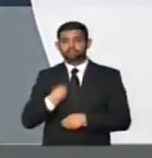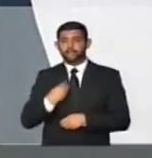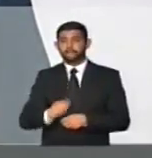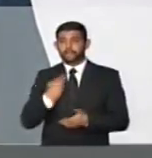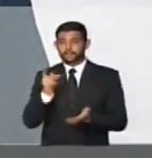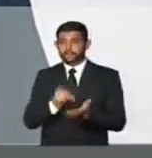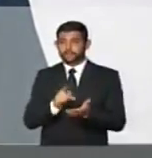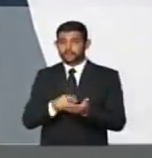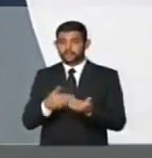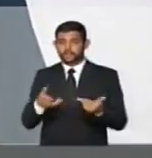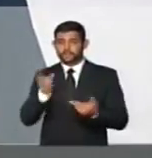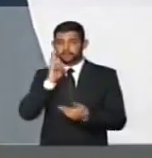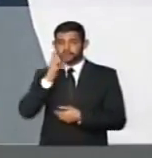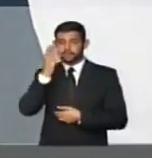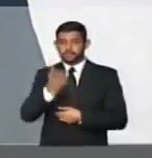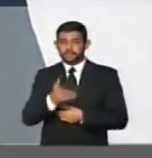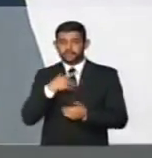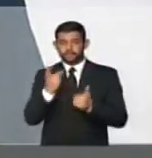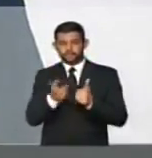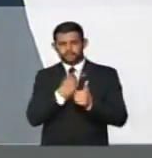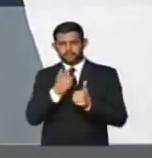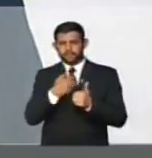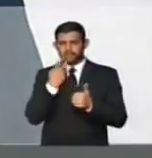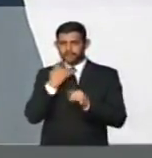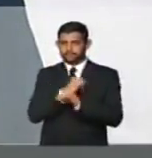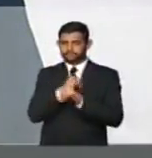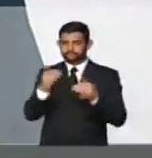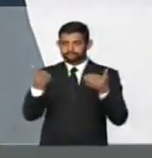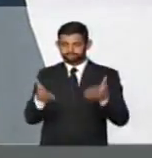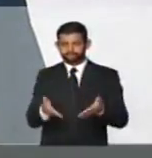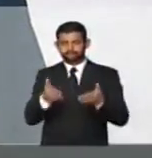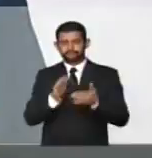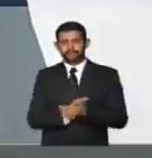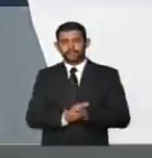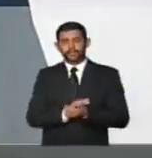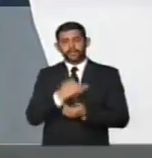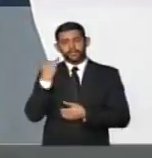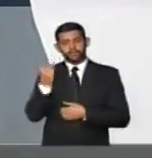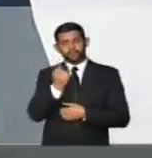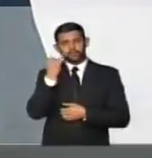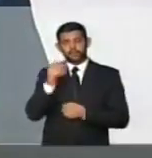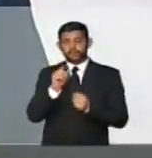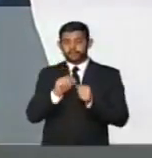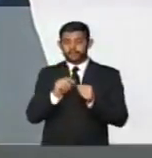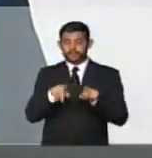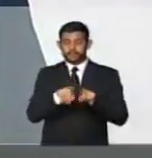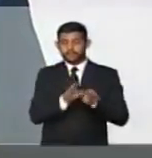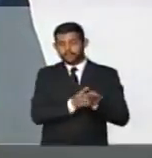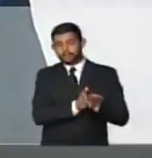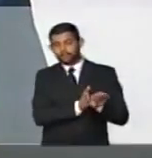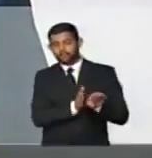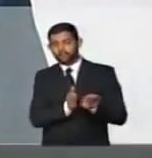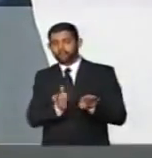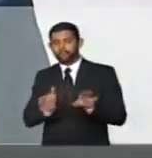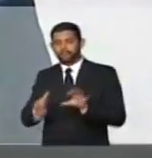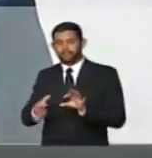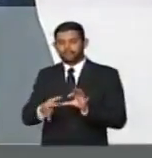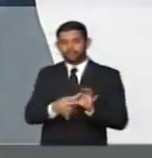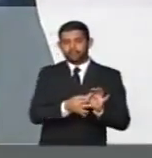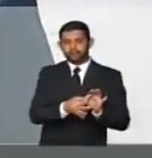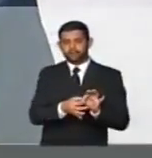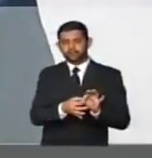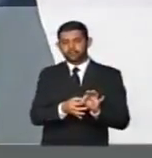vida. E Vossa Excelência foi o primeiro a colocar aqui que era importante fazer também a transposição, a